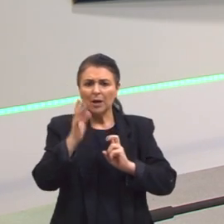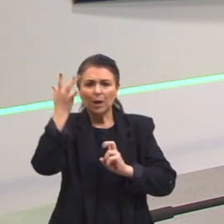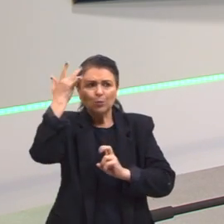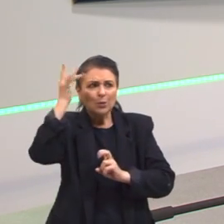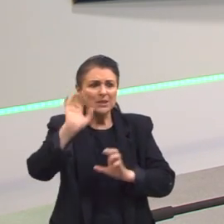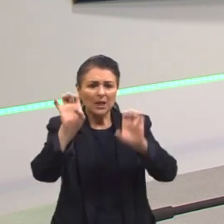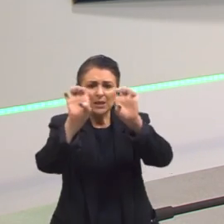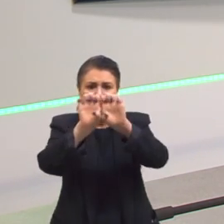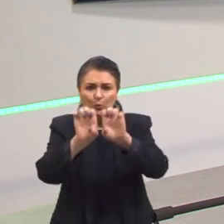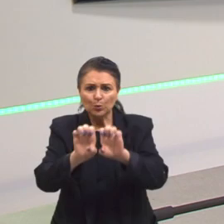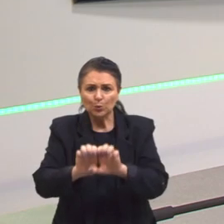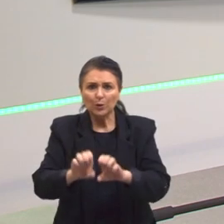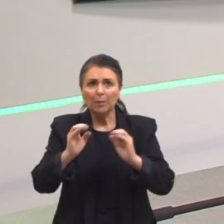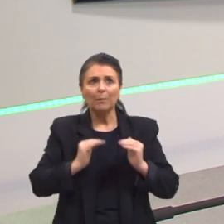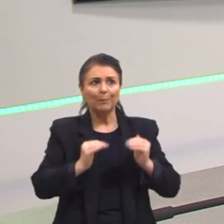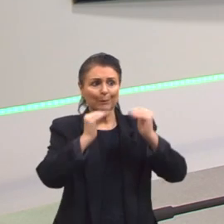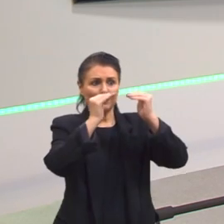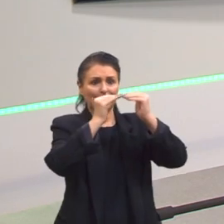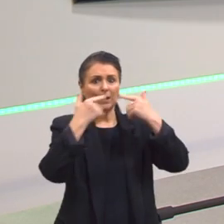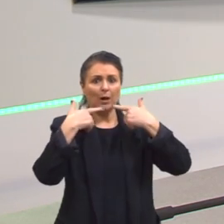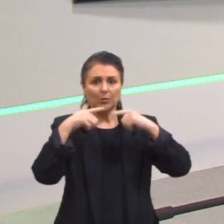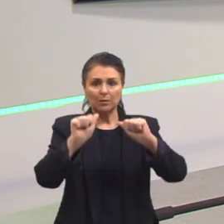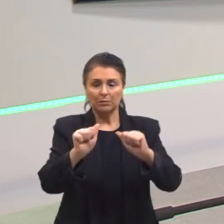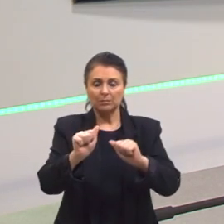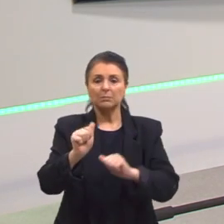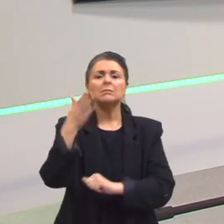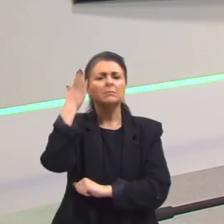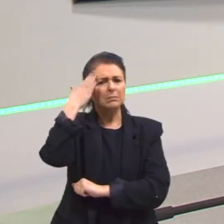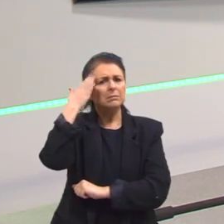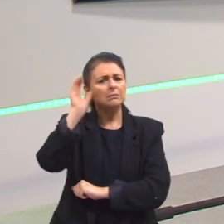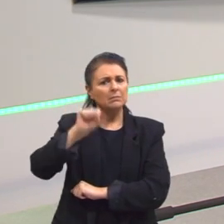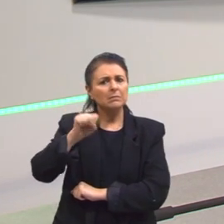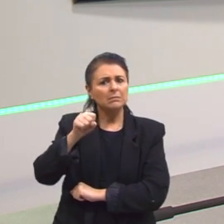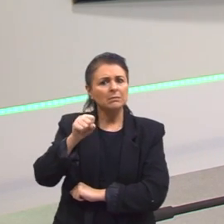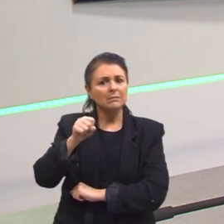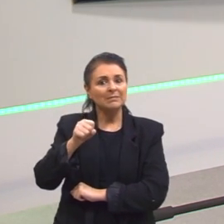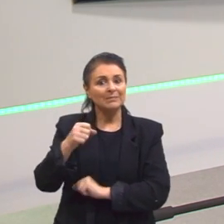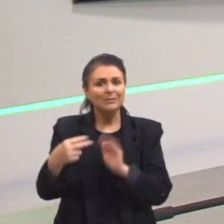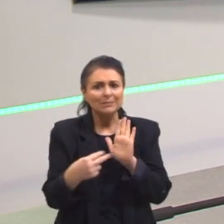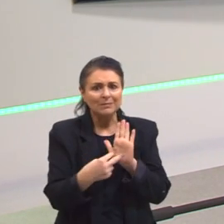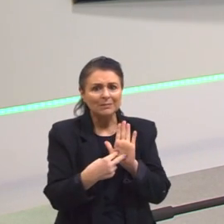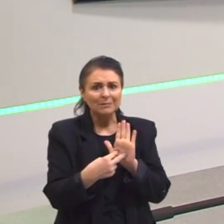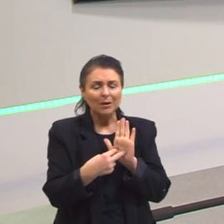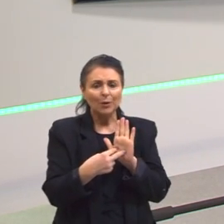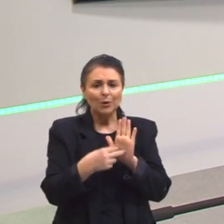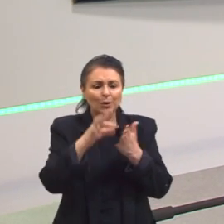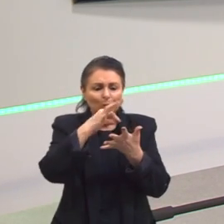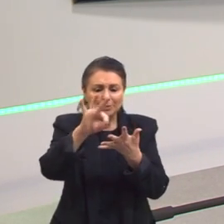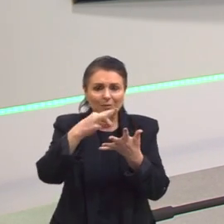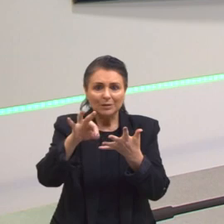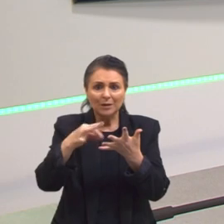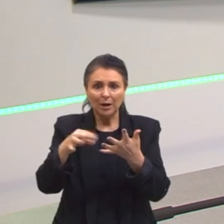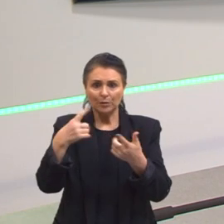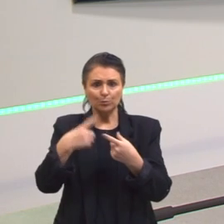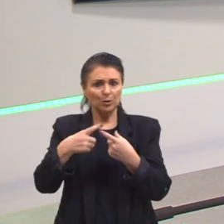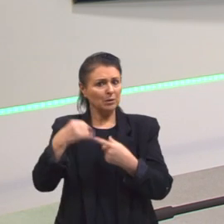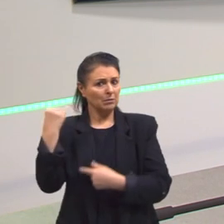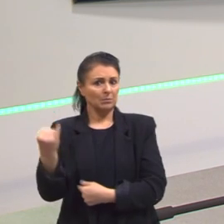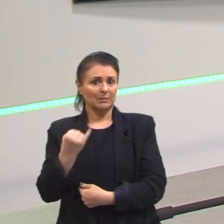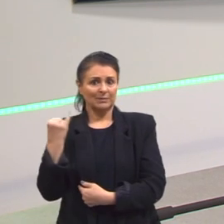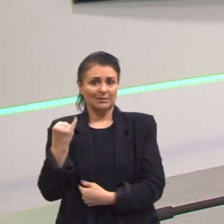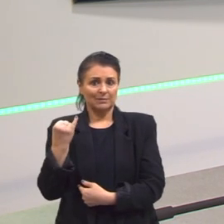estrutura da Norma padrão sabe sim presta atenção nesses detalhezinhos Para que serve